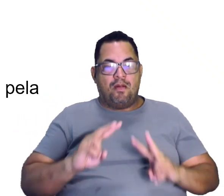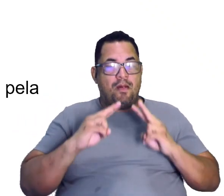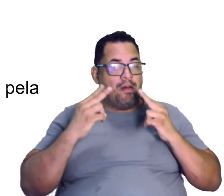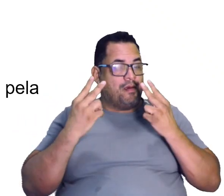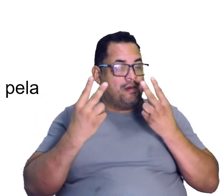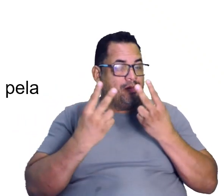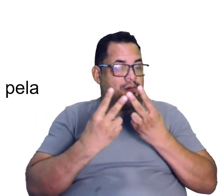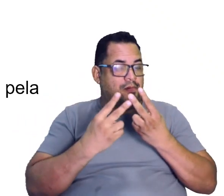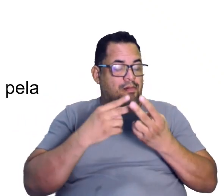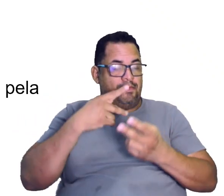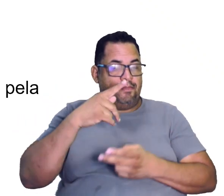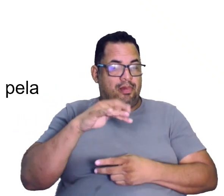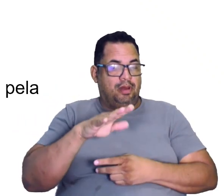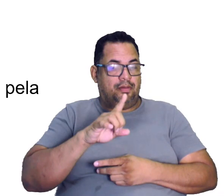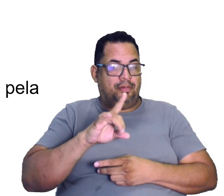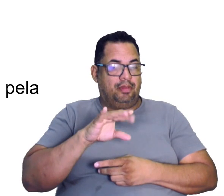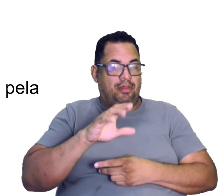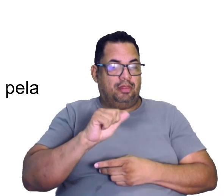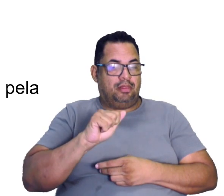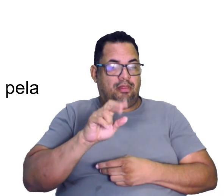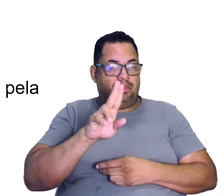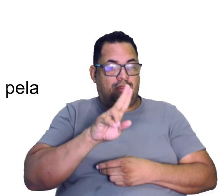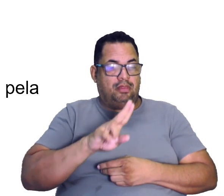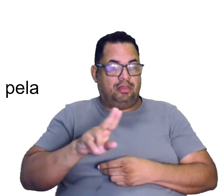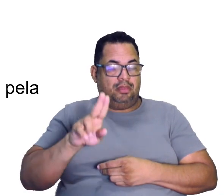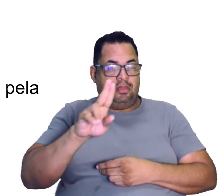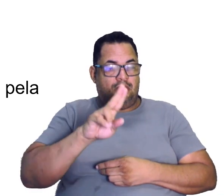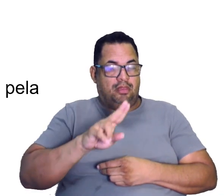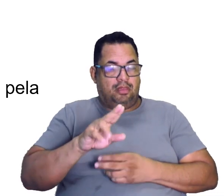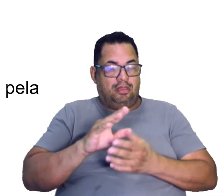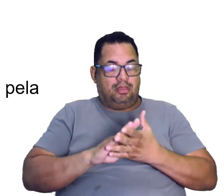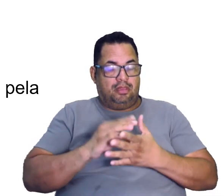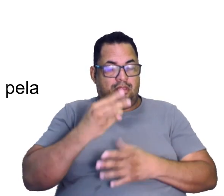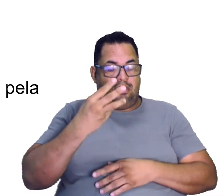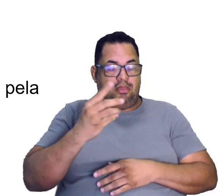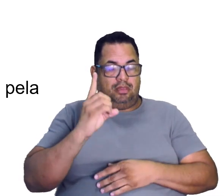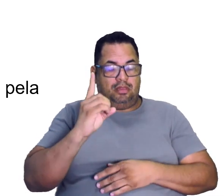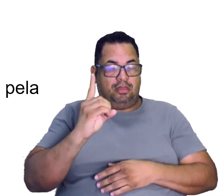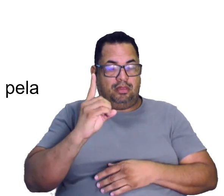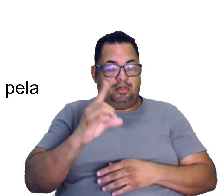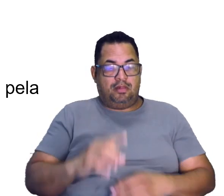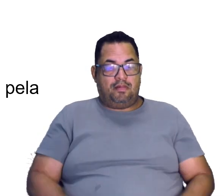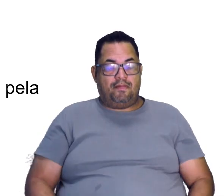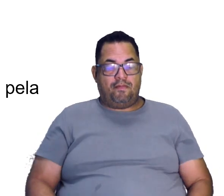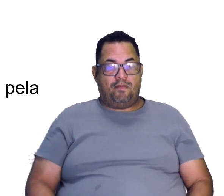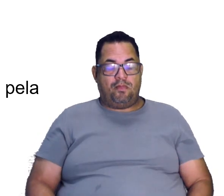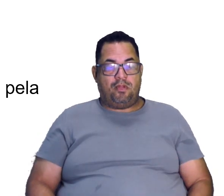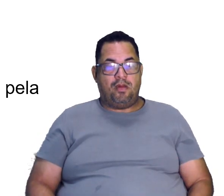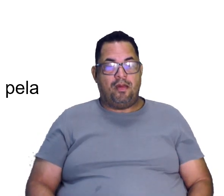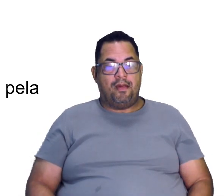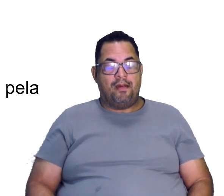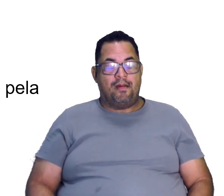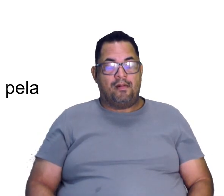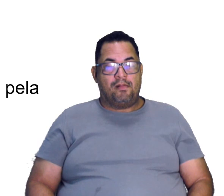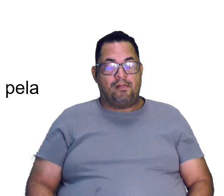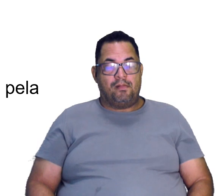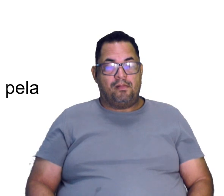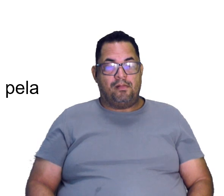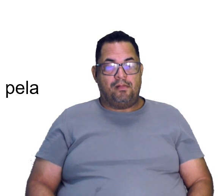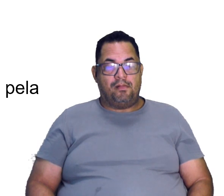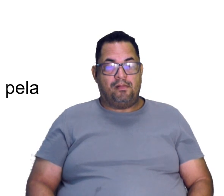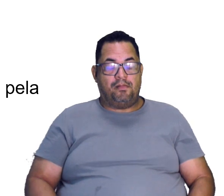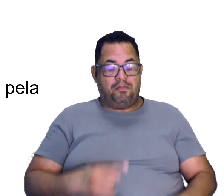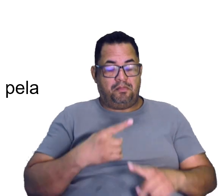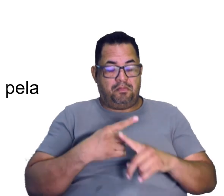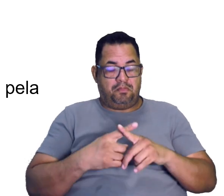volume de um paralelepípedo é dado pela multiplicação dessas 3 dimensões. Então, eu vou multiplicar